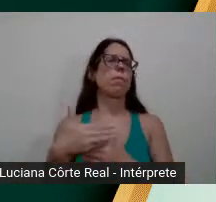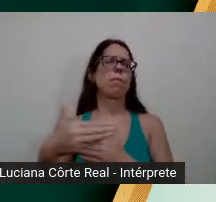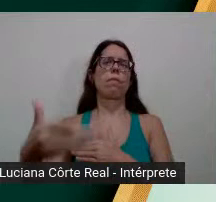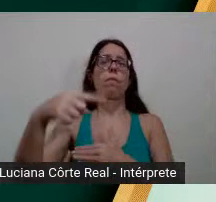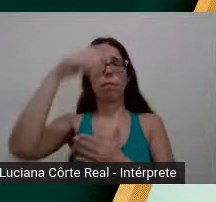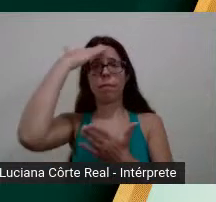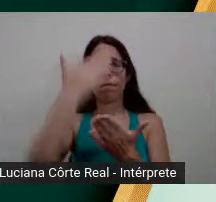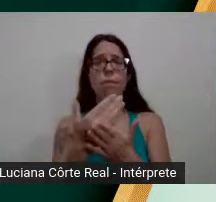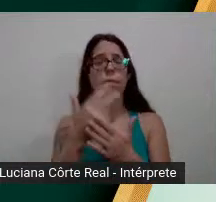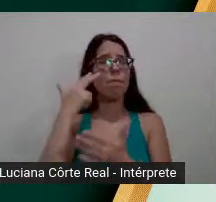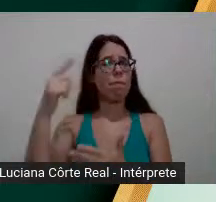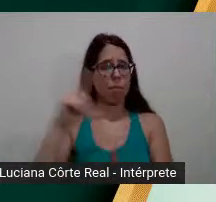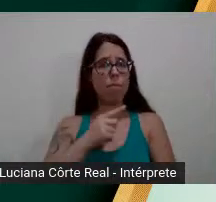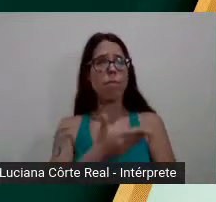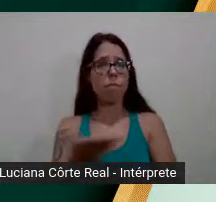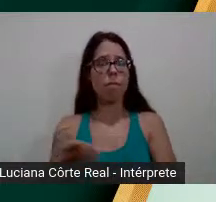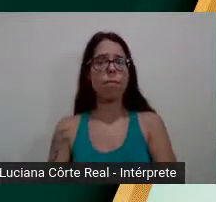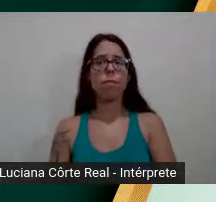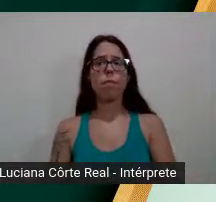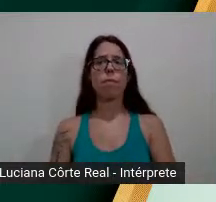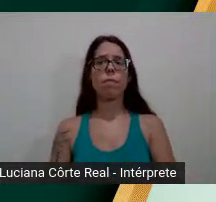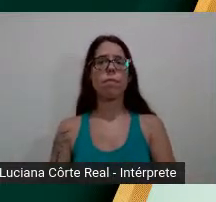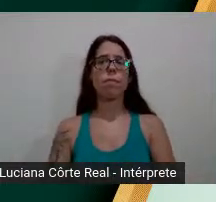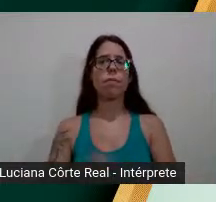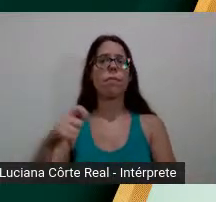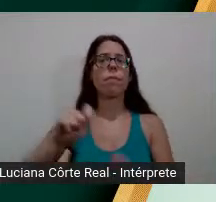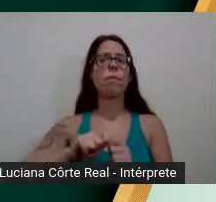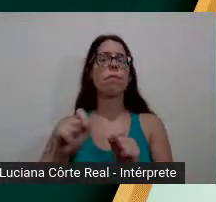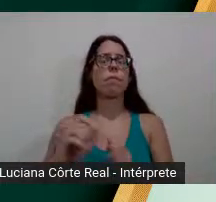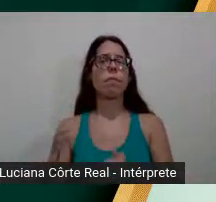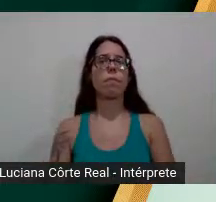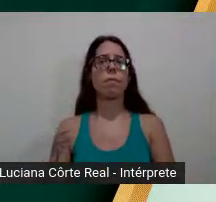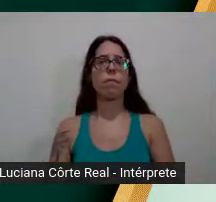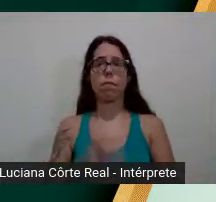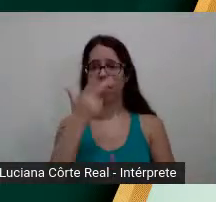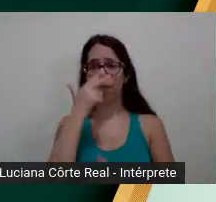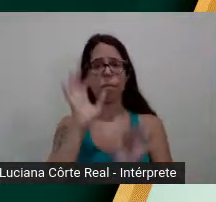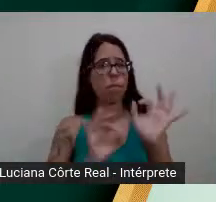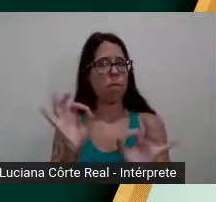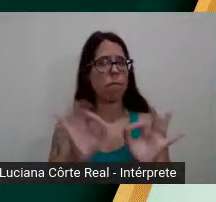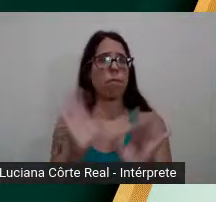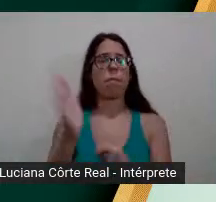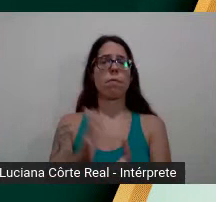nos sonhos de vocês. Façam como planejarem.